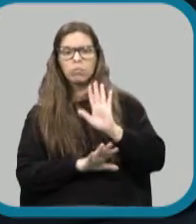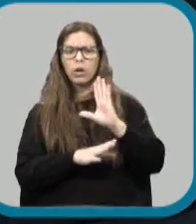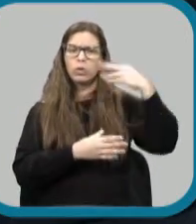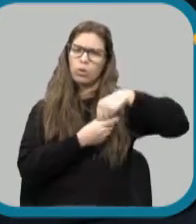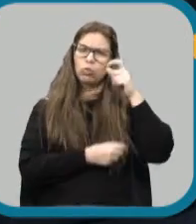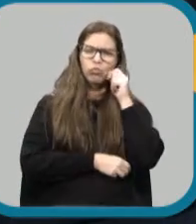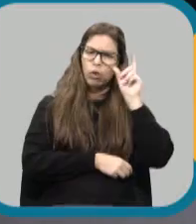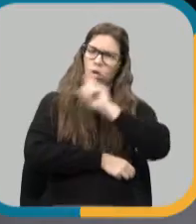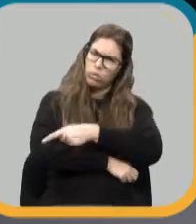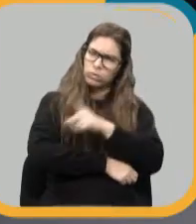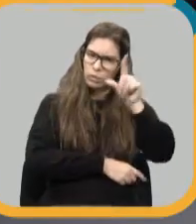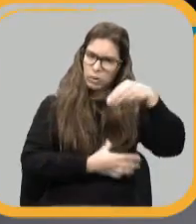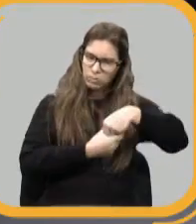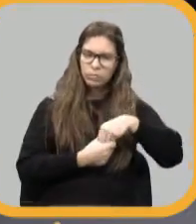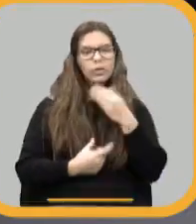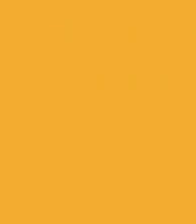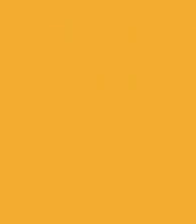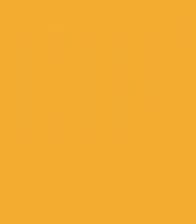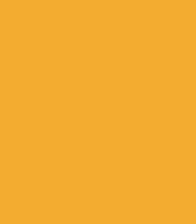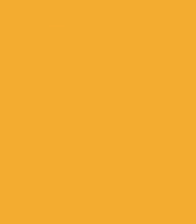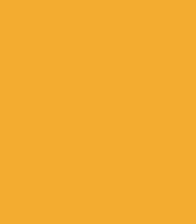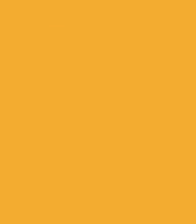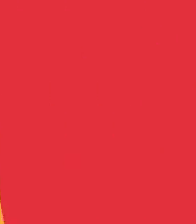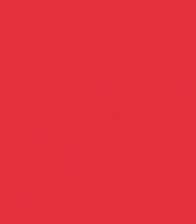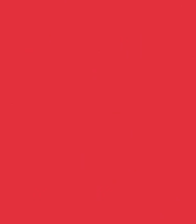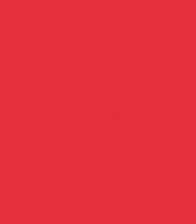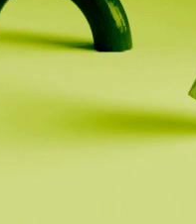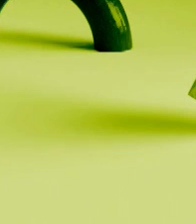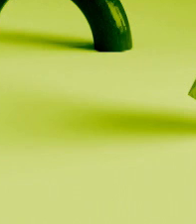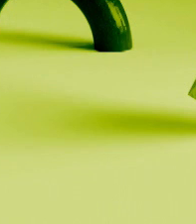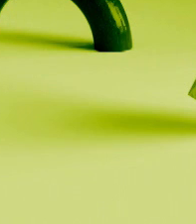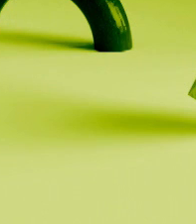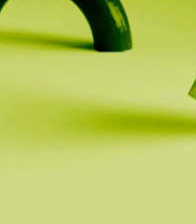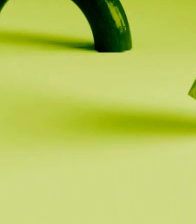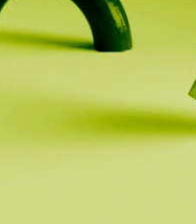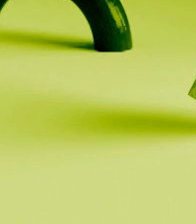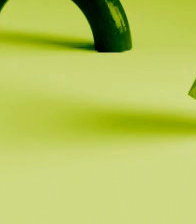mas nós temos muitos chicos poderosos. Muito obrigada, Mariana. Obrigada.